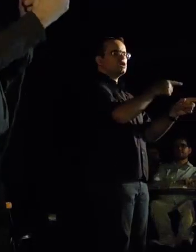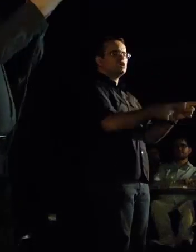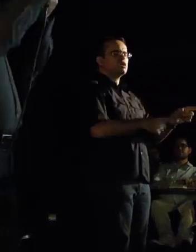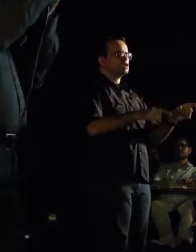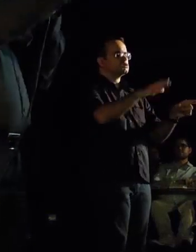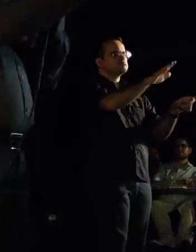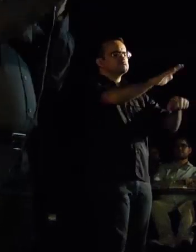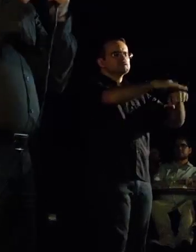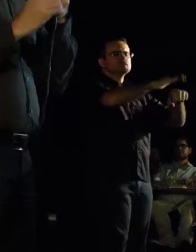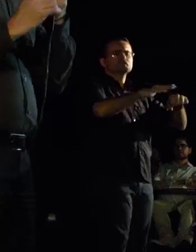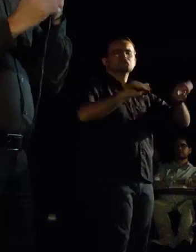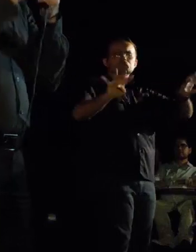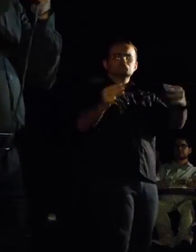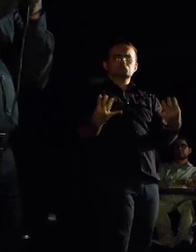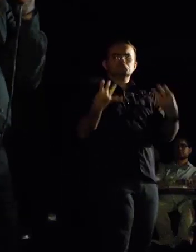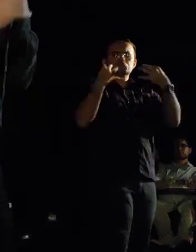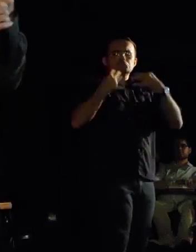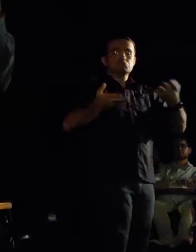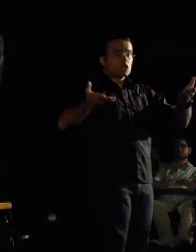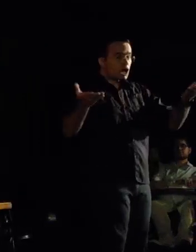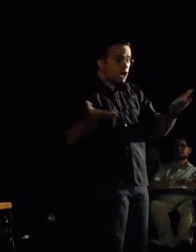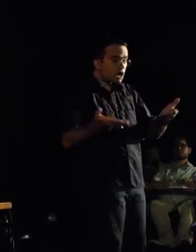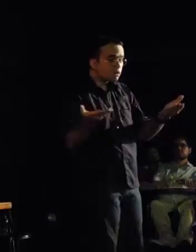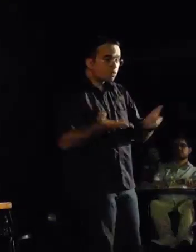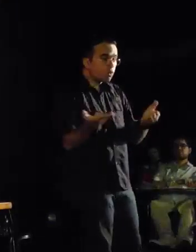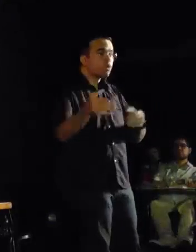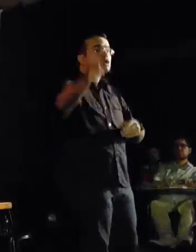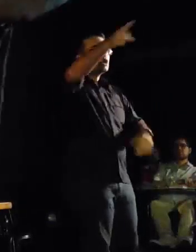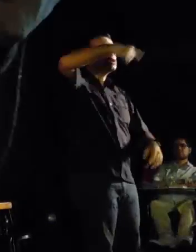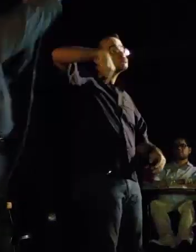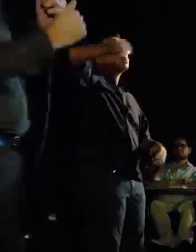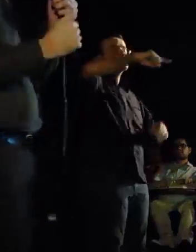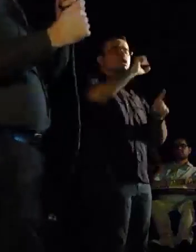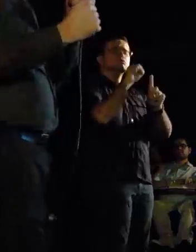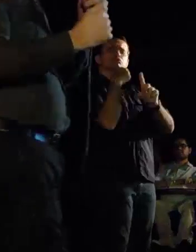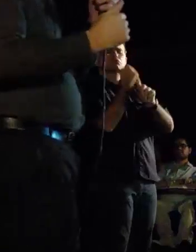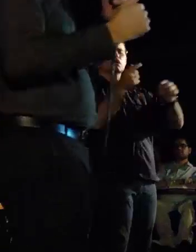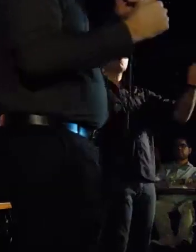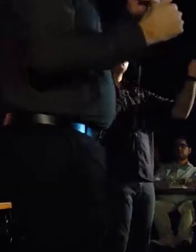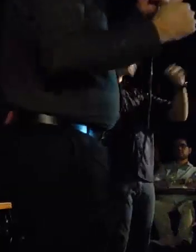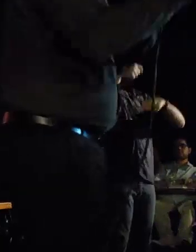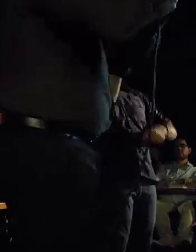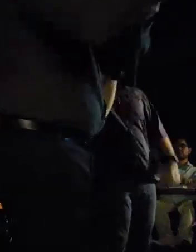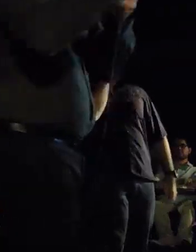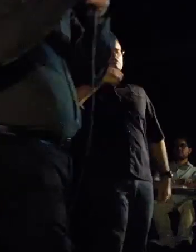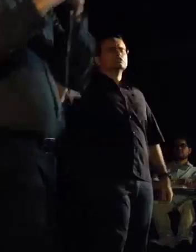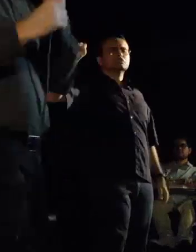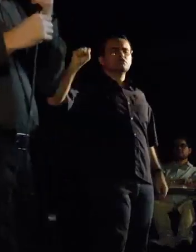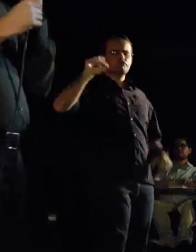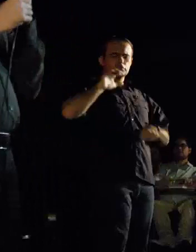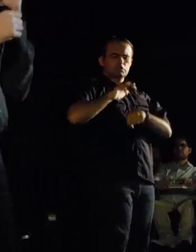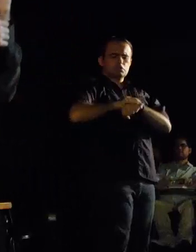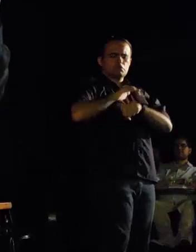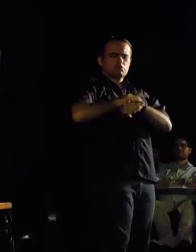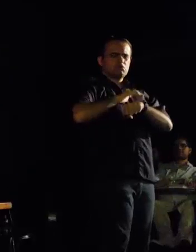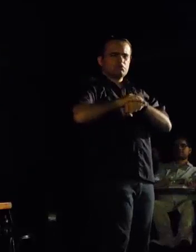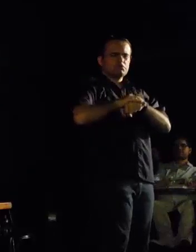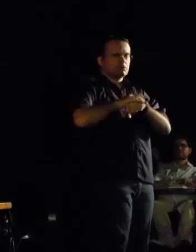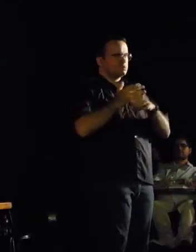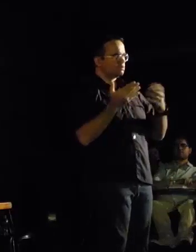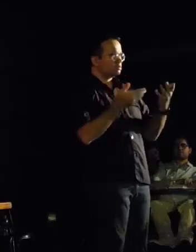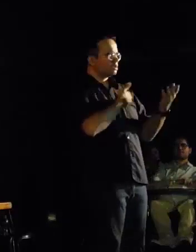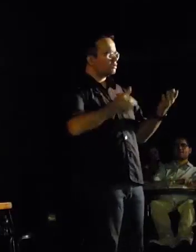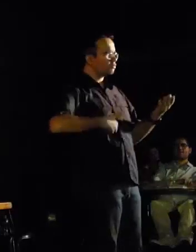vejam, agora, pelo menos, vocês poderão se defender com as suas próprias mãos,